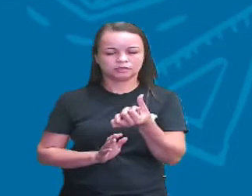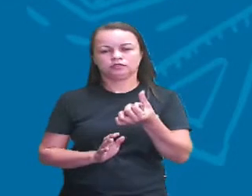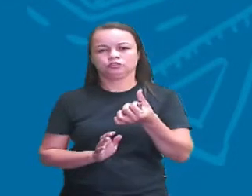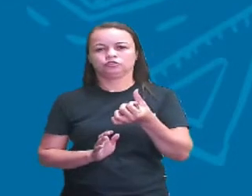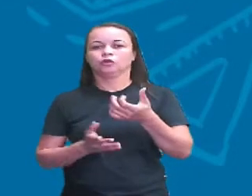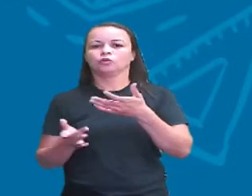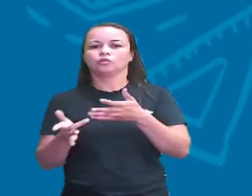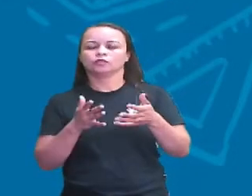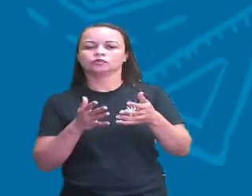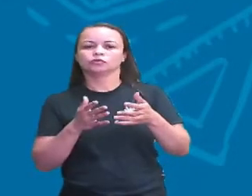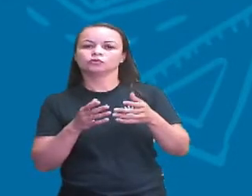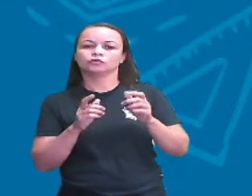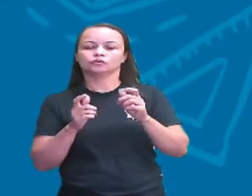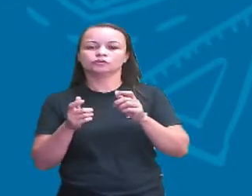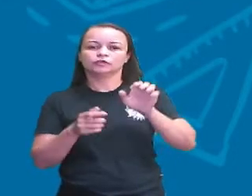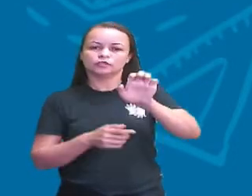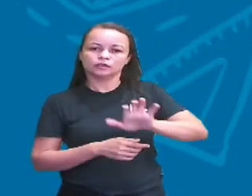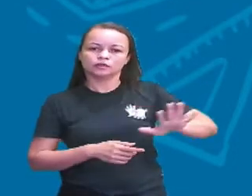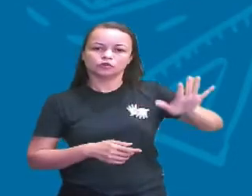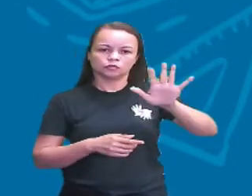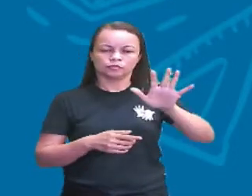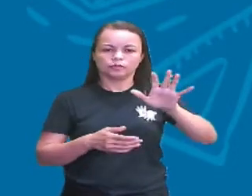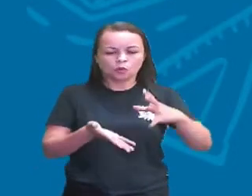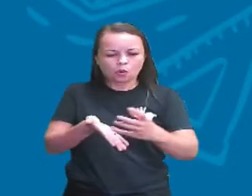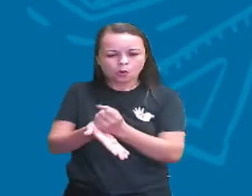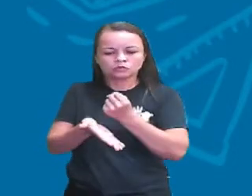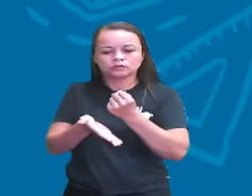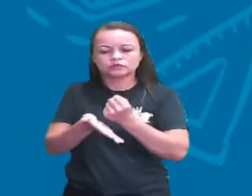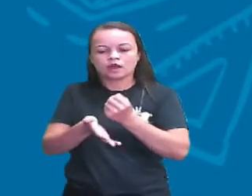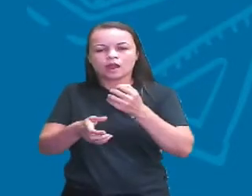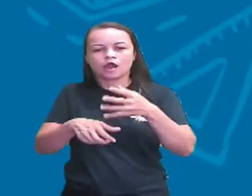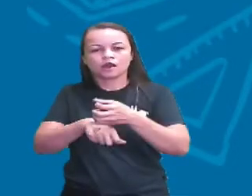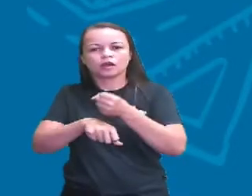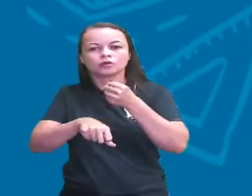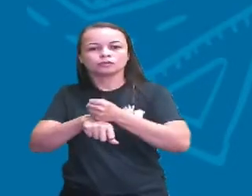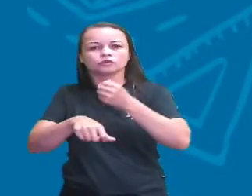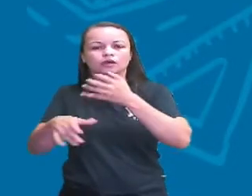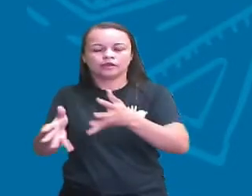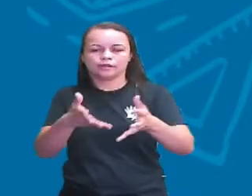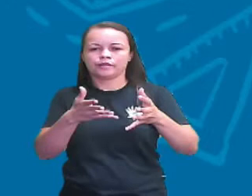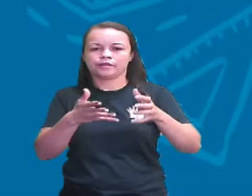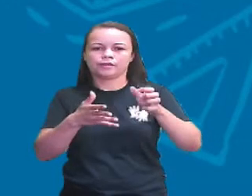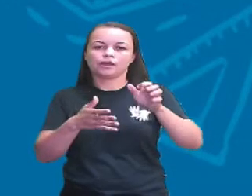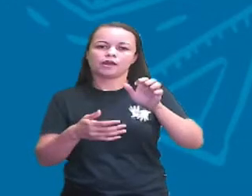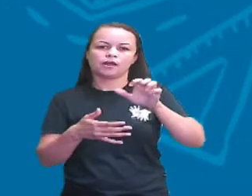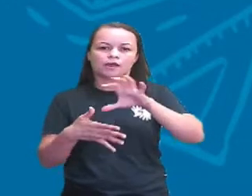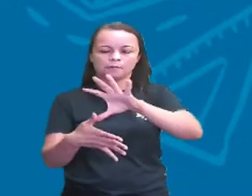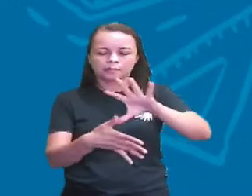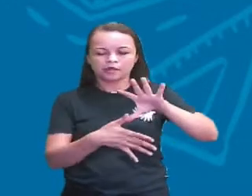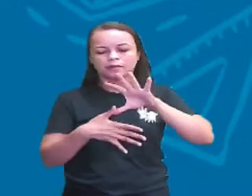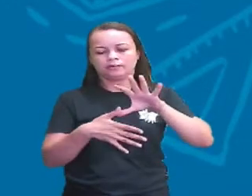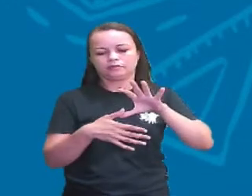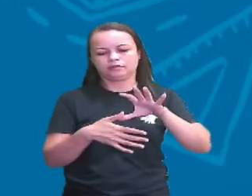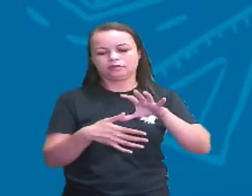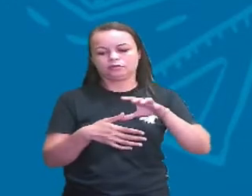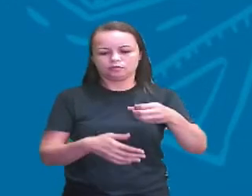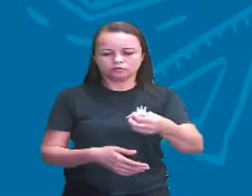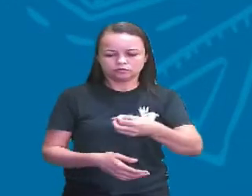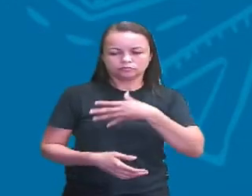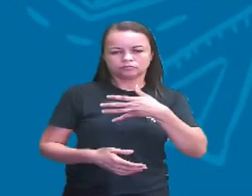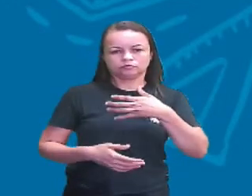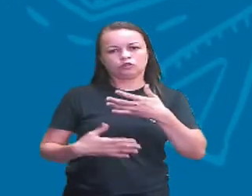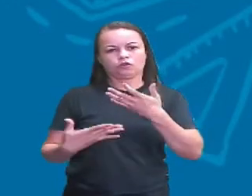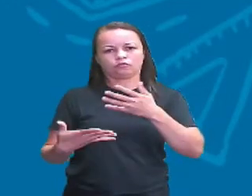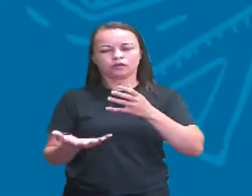europeus colonizaram a América e outras regiões explorando suas riquezas, Uma nova colonização